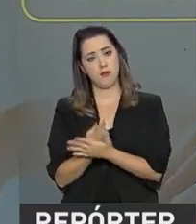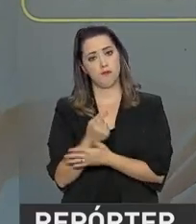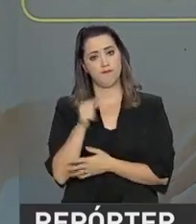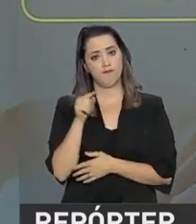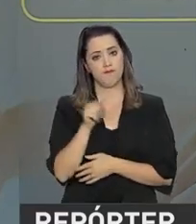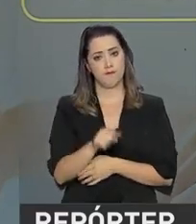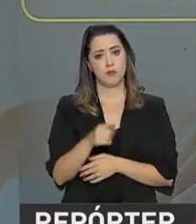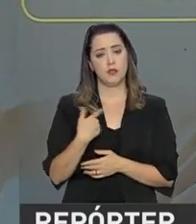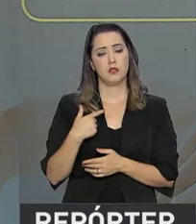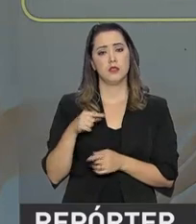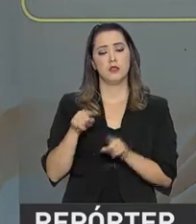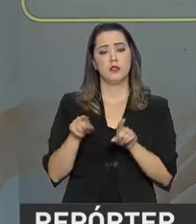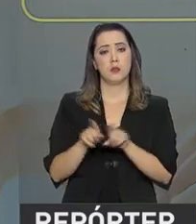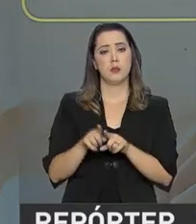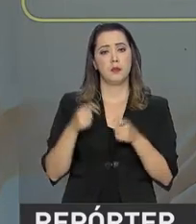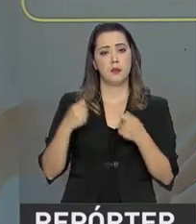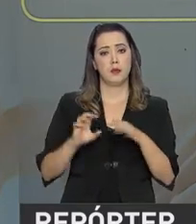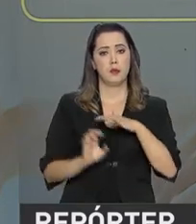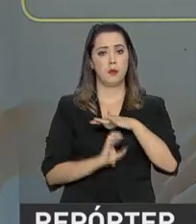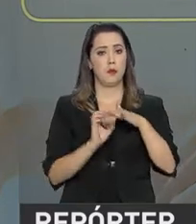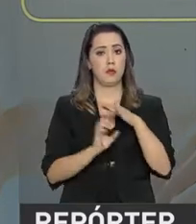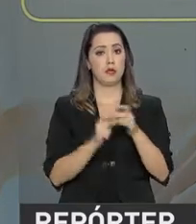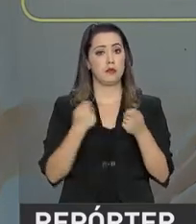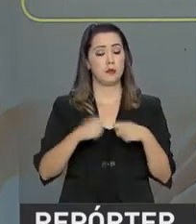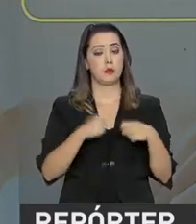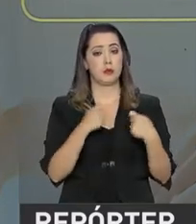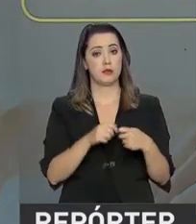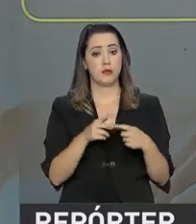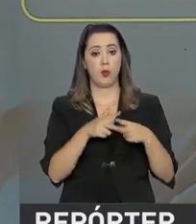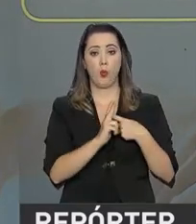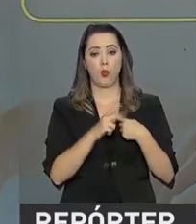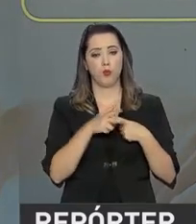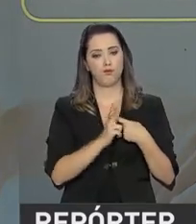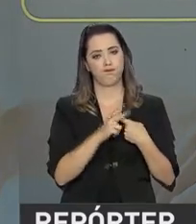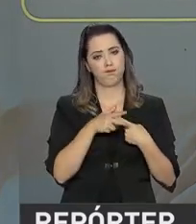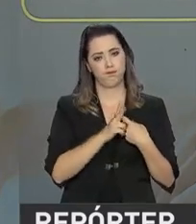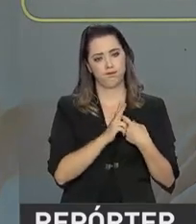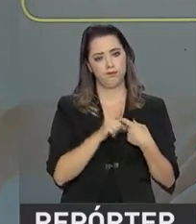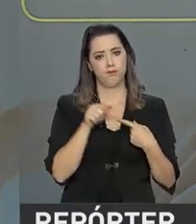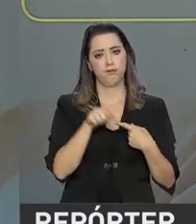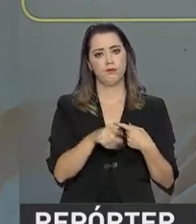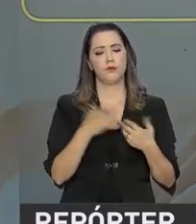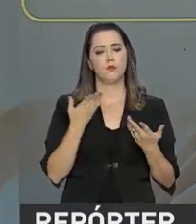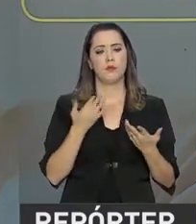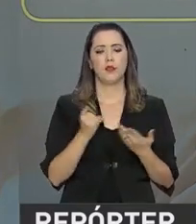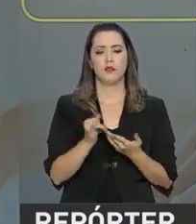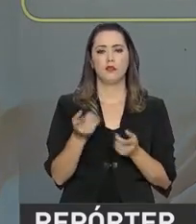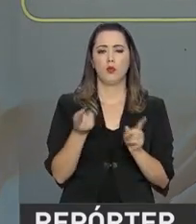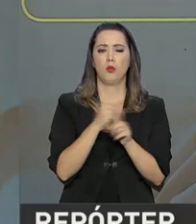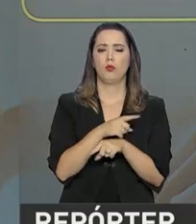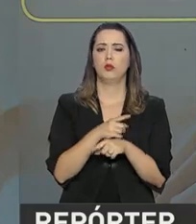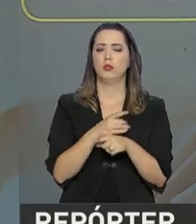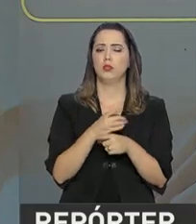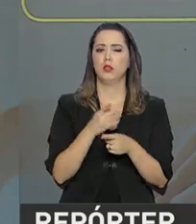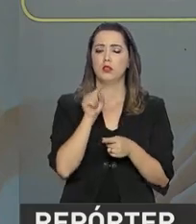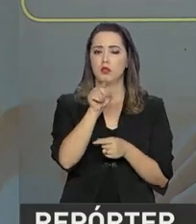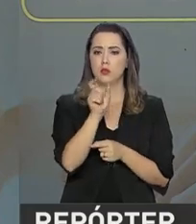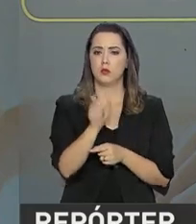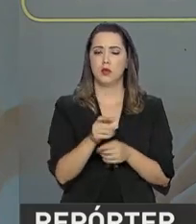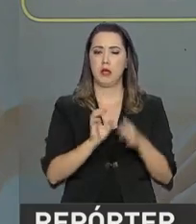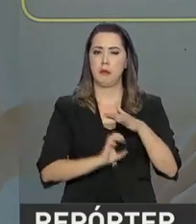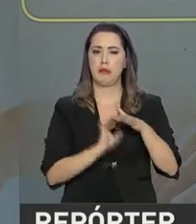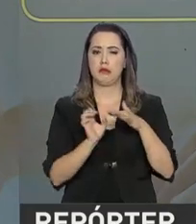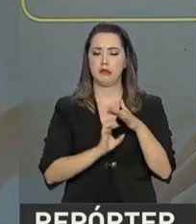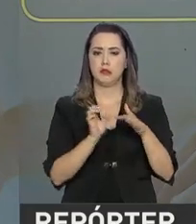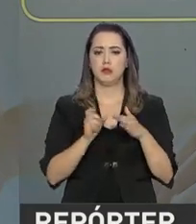informação com a oferta a o fornecedor ele precisa corrigir caso contrário o fornecedor ou